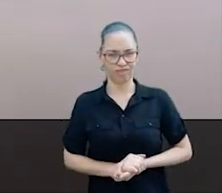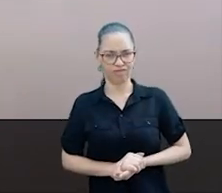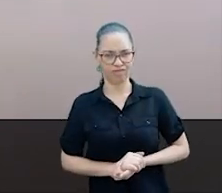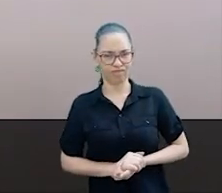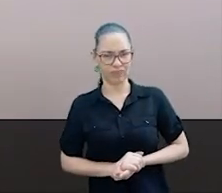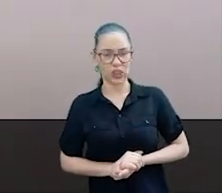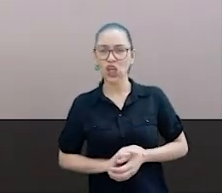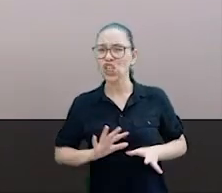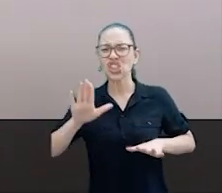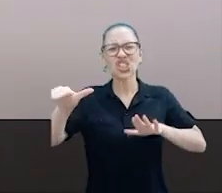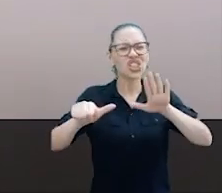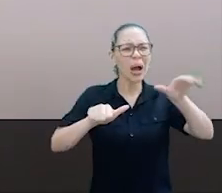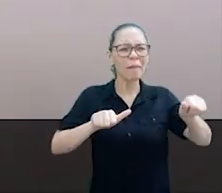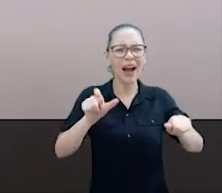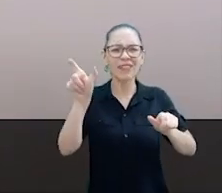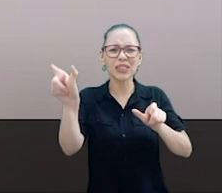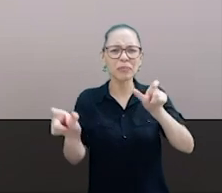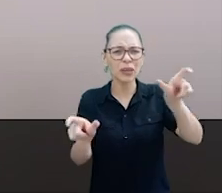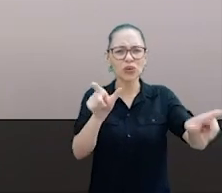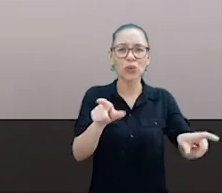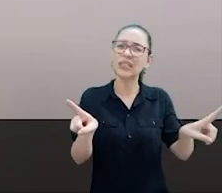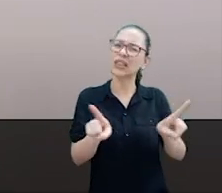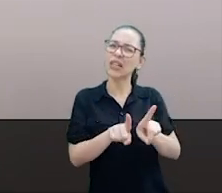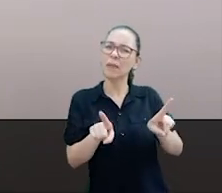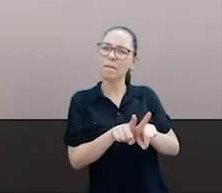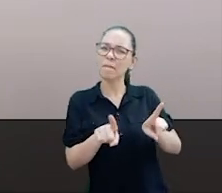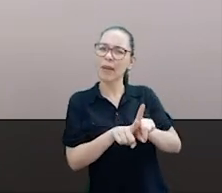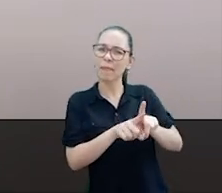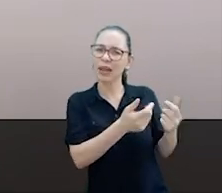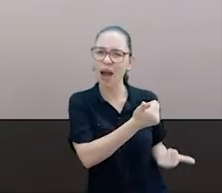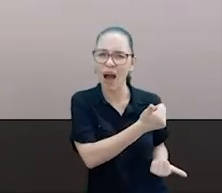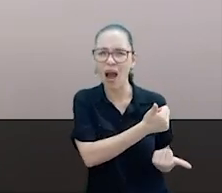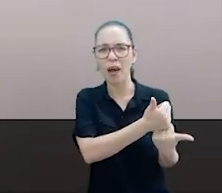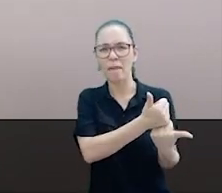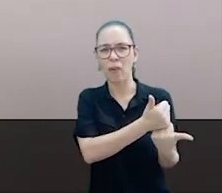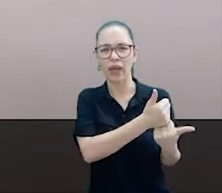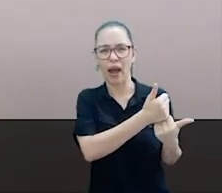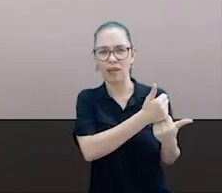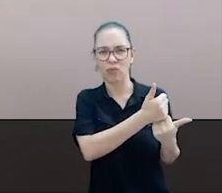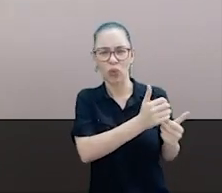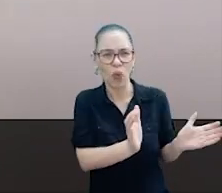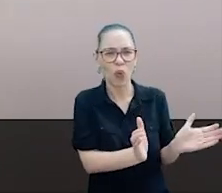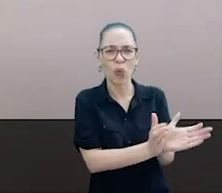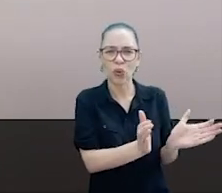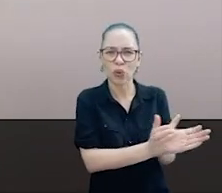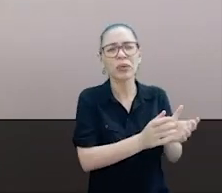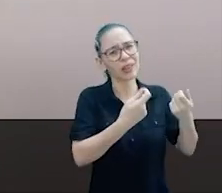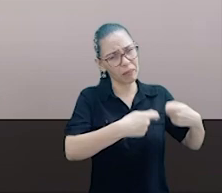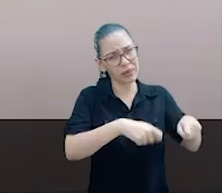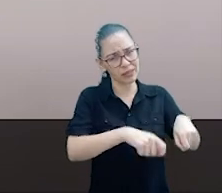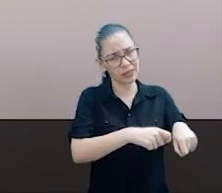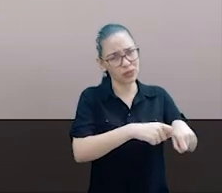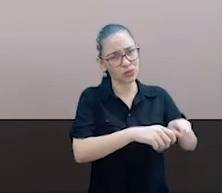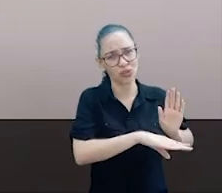de urgência em se implicar com aquela causa e de mobilizar outras pessoas, né? Mobilizar vontades, porque sua